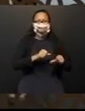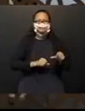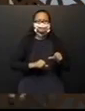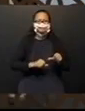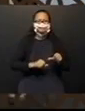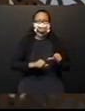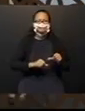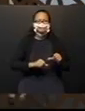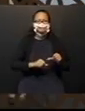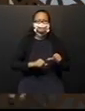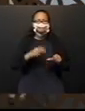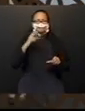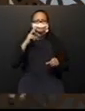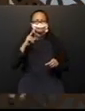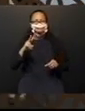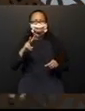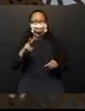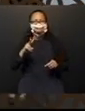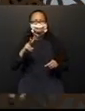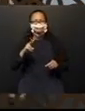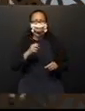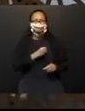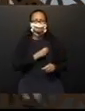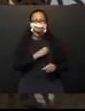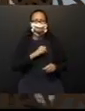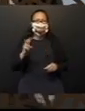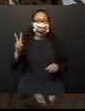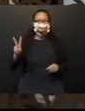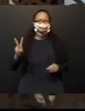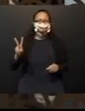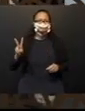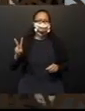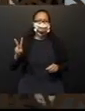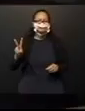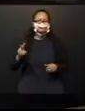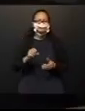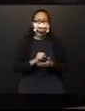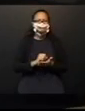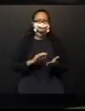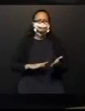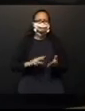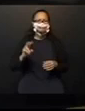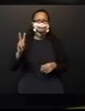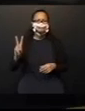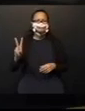lá no número 2, ainda na página 214, no item 2.